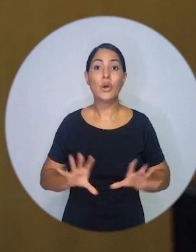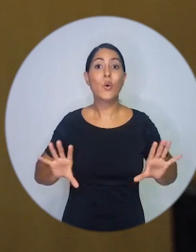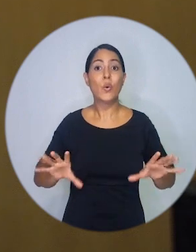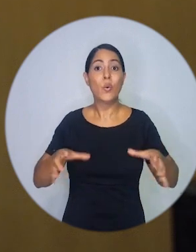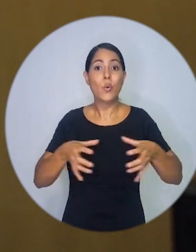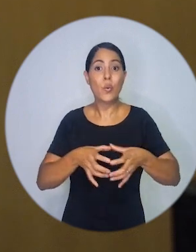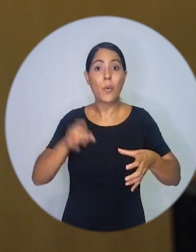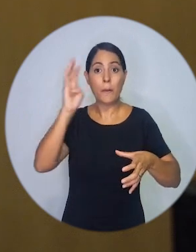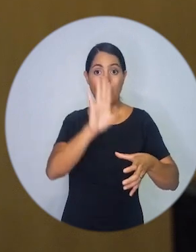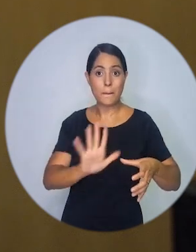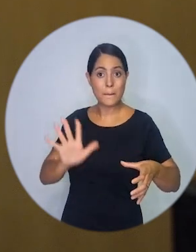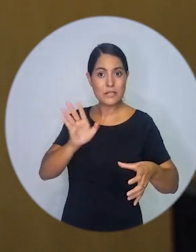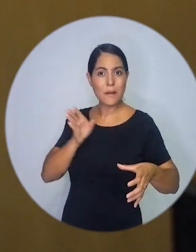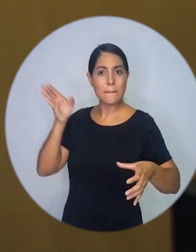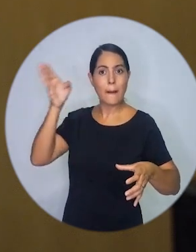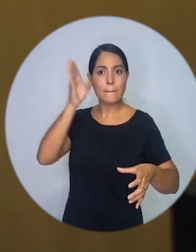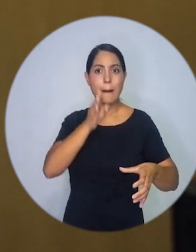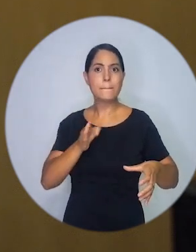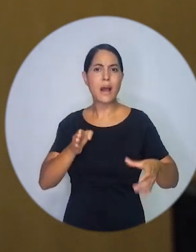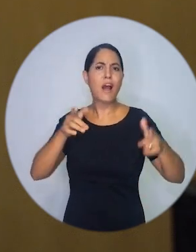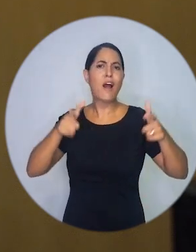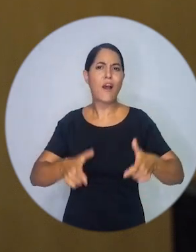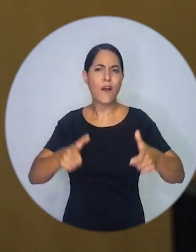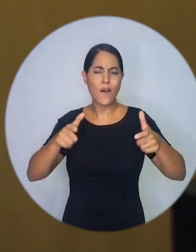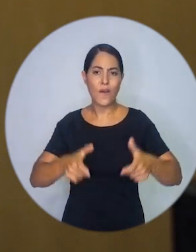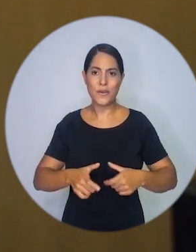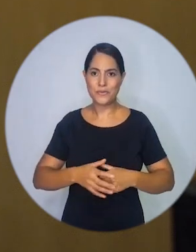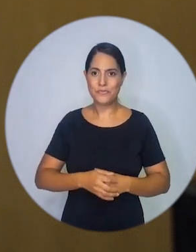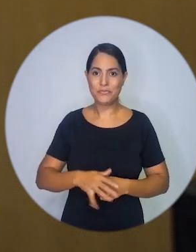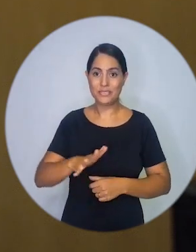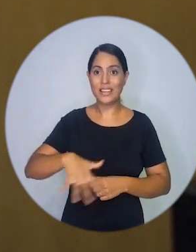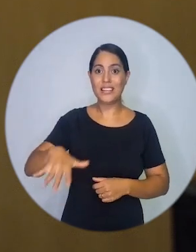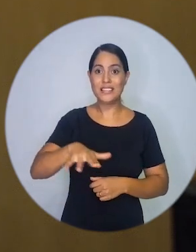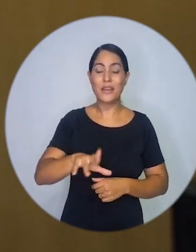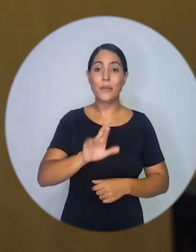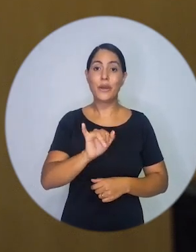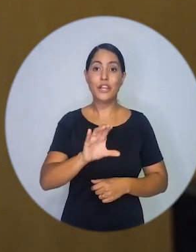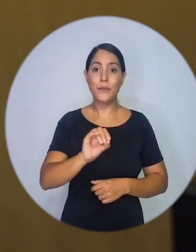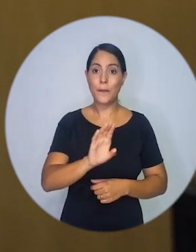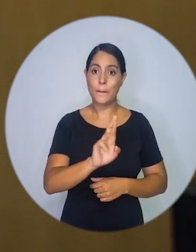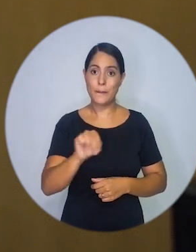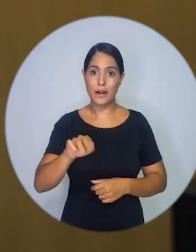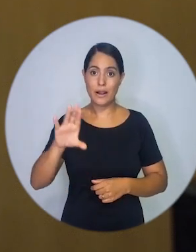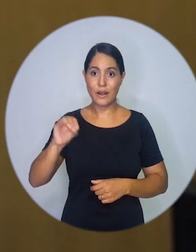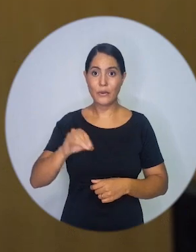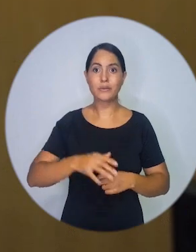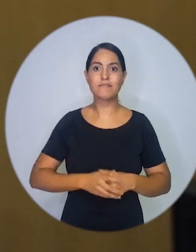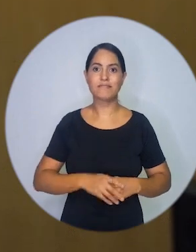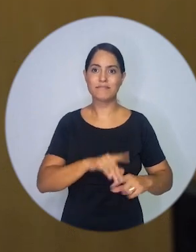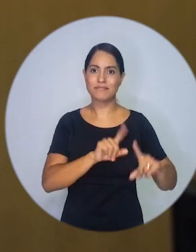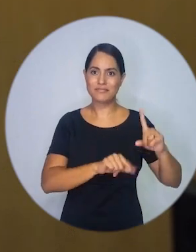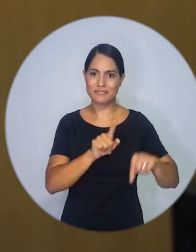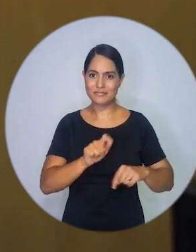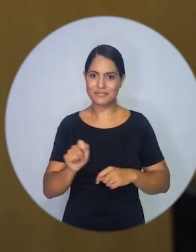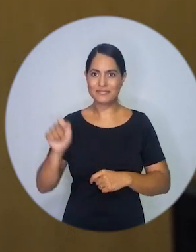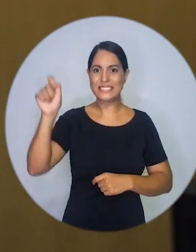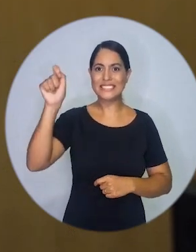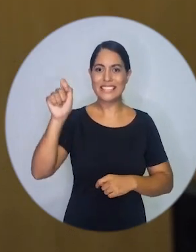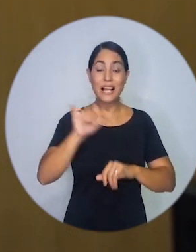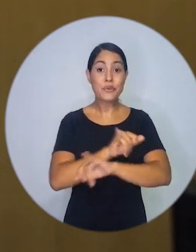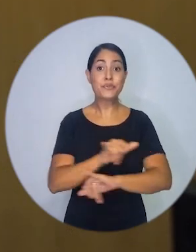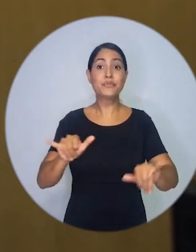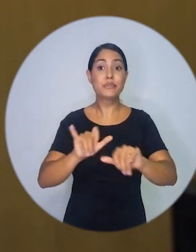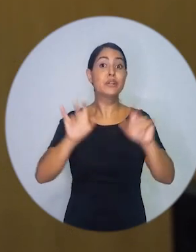Mais Prerrogativas pelo Brasil esteve em Rio Branco, no Acre, para sensibilizar as autoridades local e a sociedade sobre